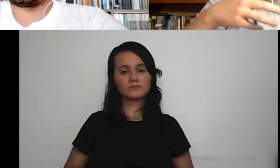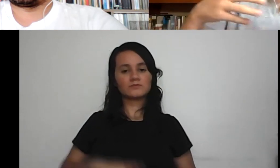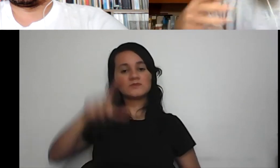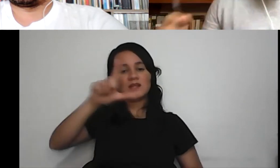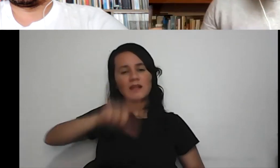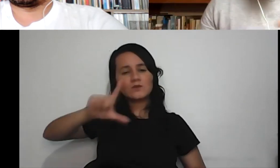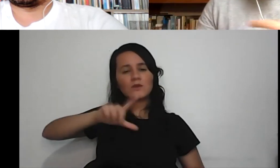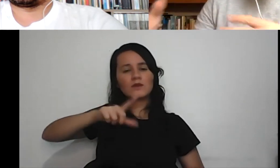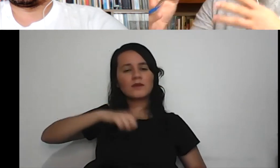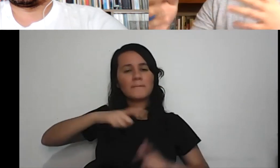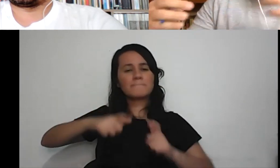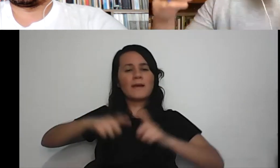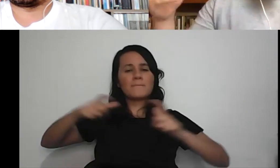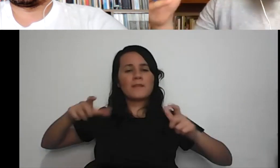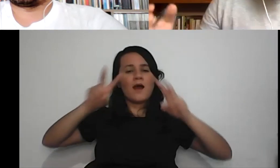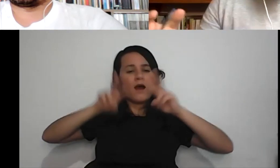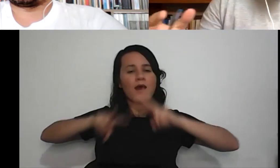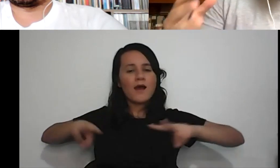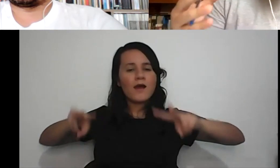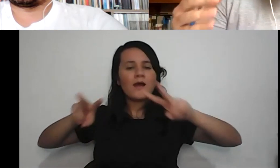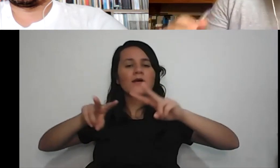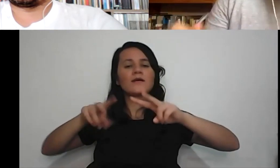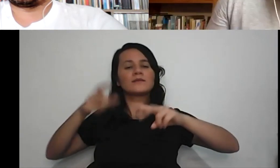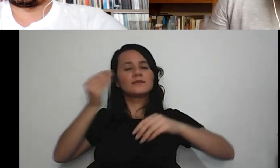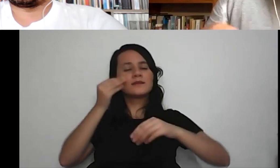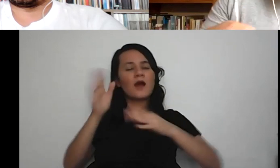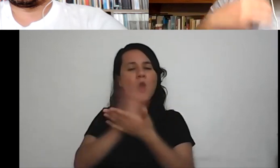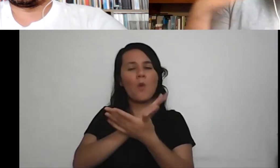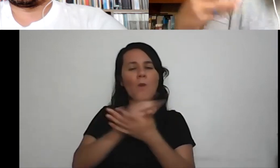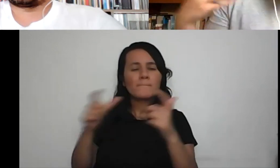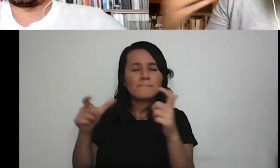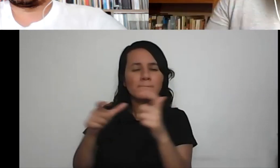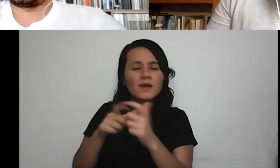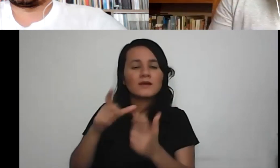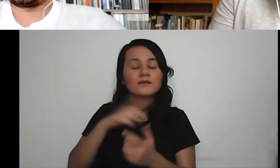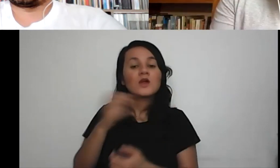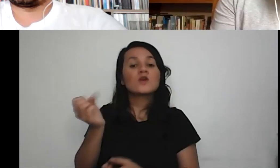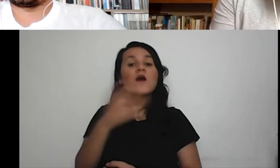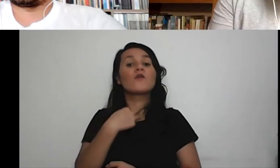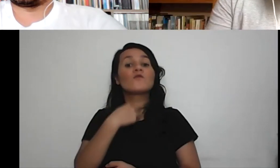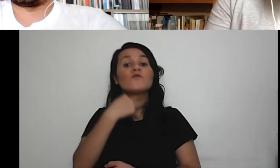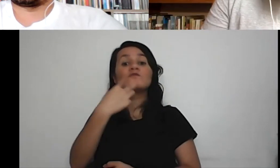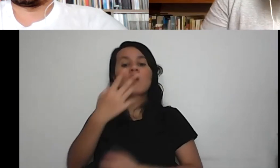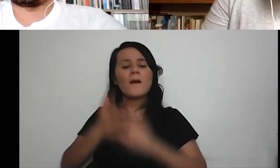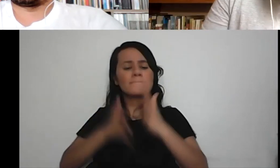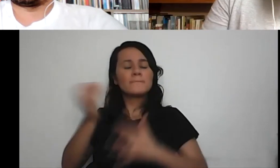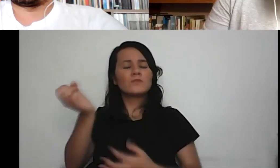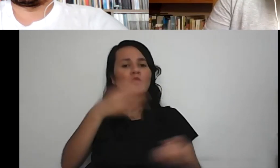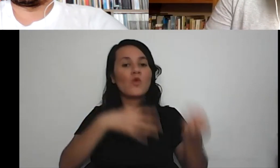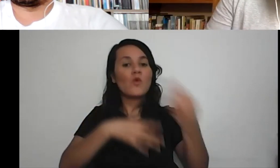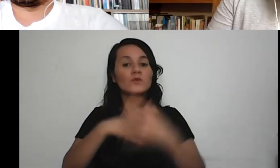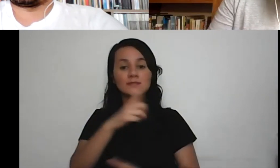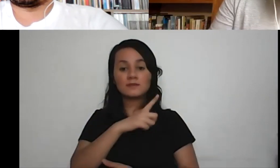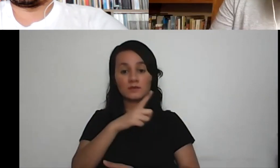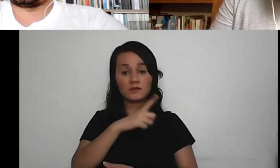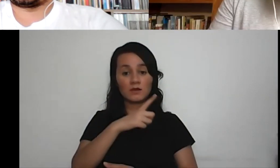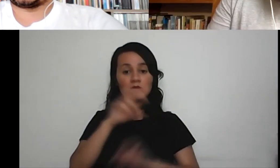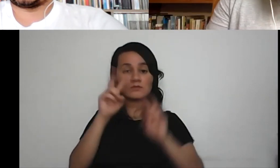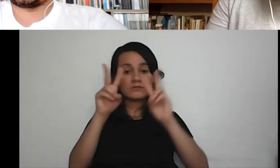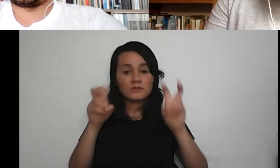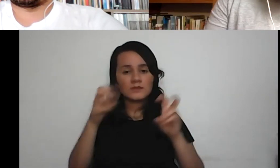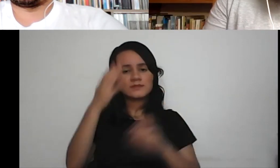literatura via literatura marginal, via minorias, né, de novas vozes que têm surgindo, apesar de ser algo